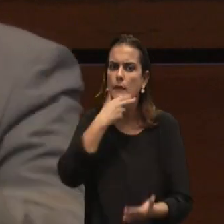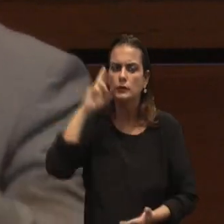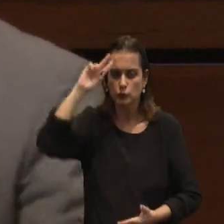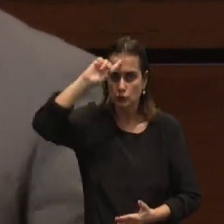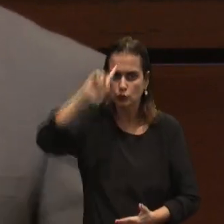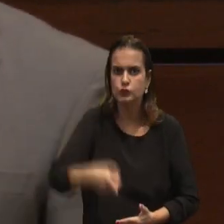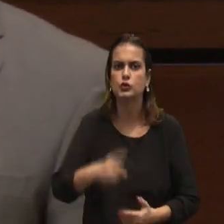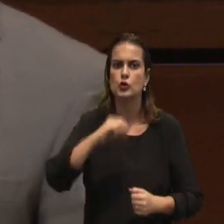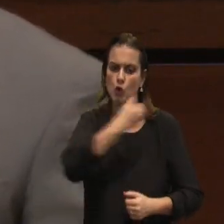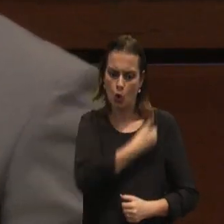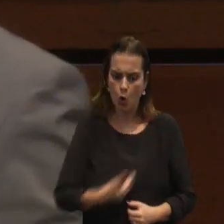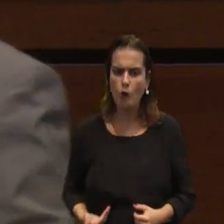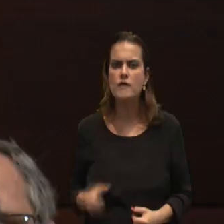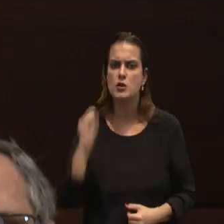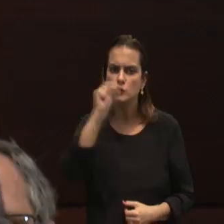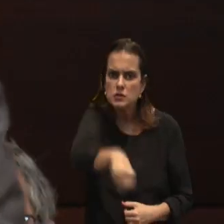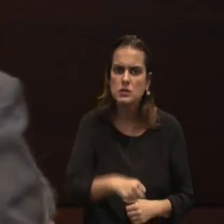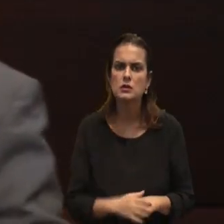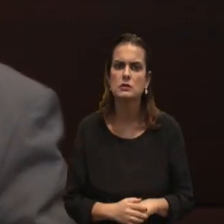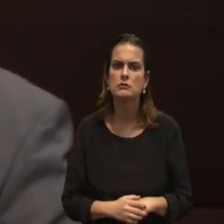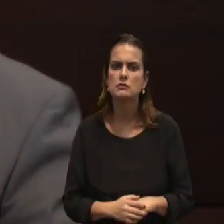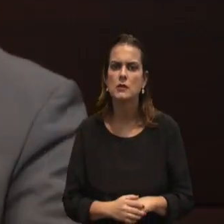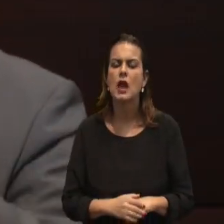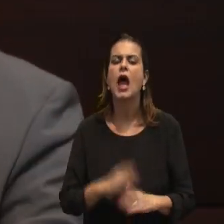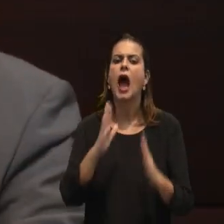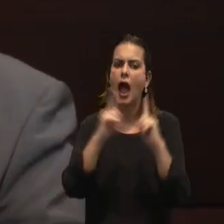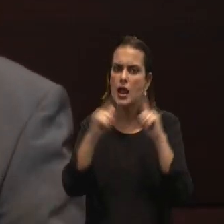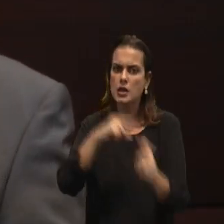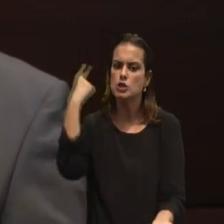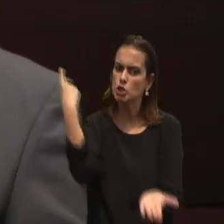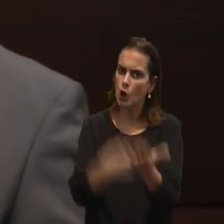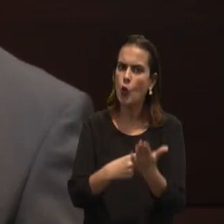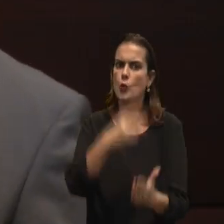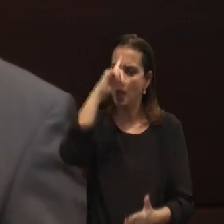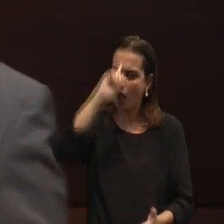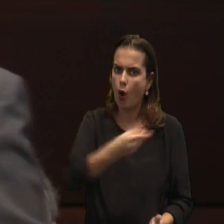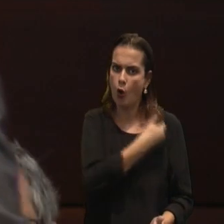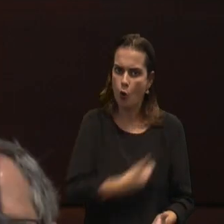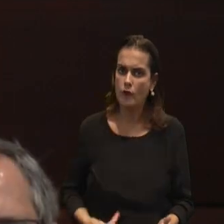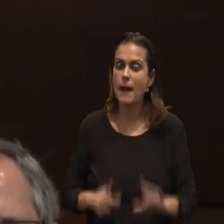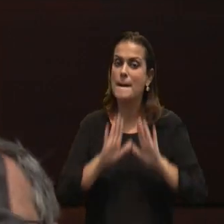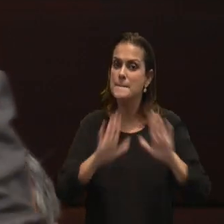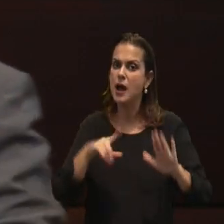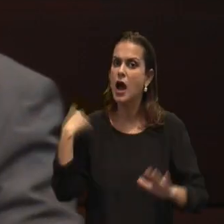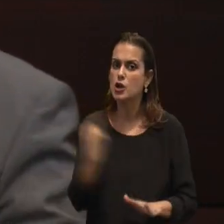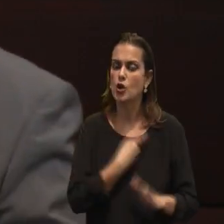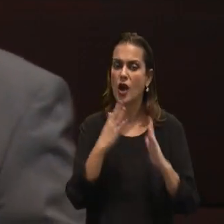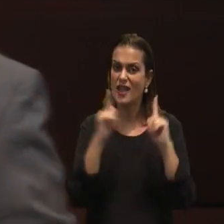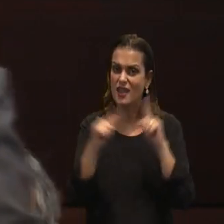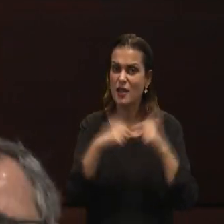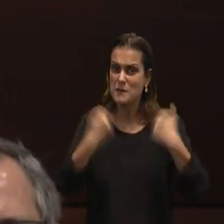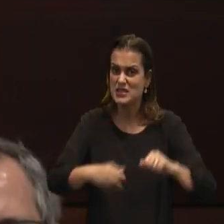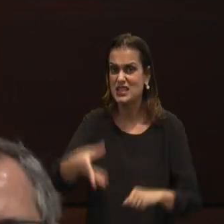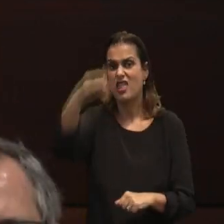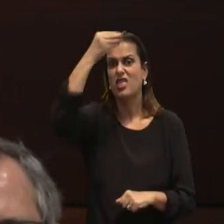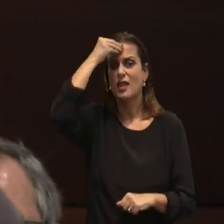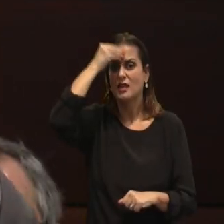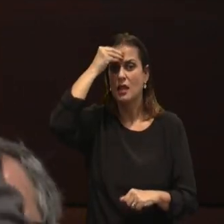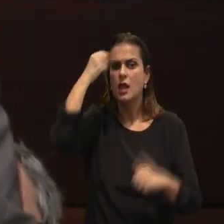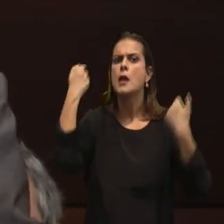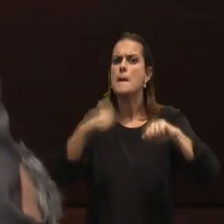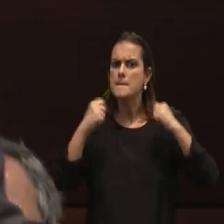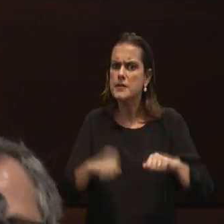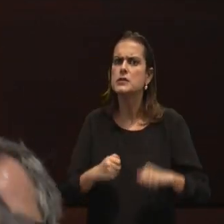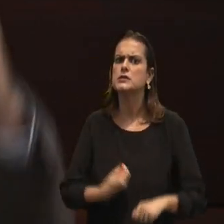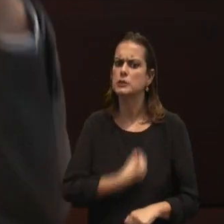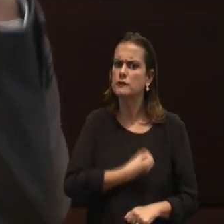do governo. A nossa igreja cumpre as ordens do governo, mas a nossa igreja precisa também entender que ela precisa